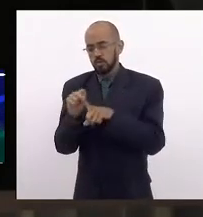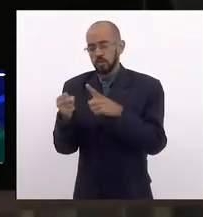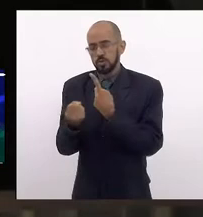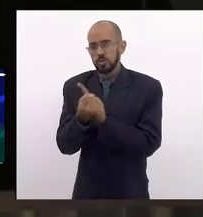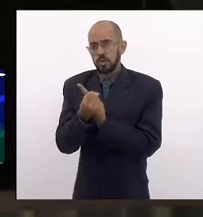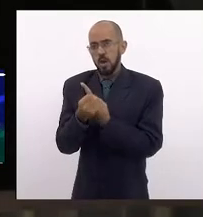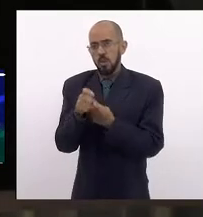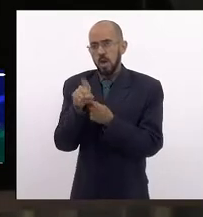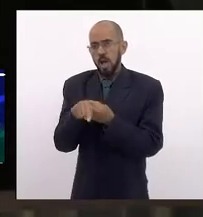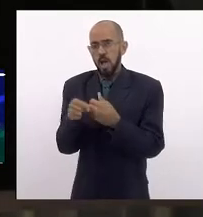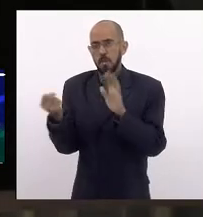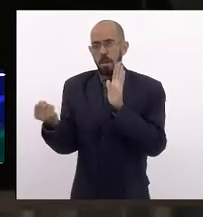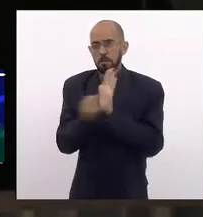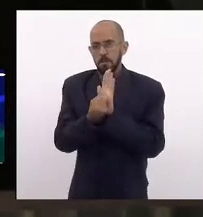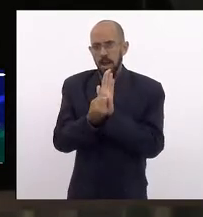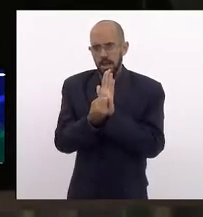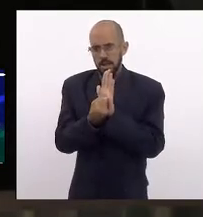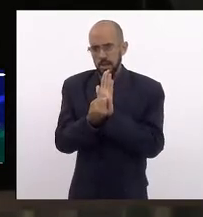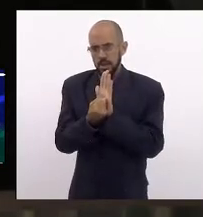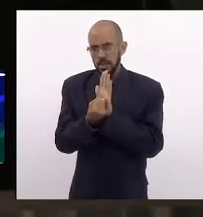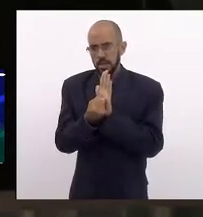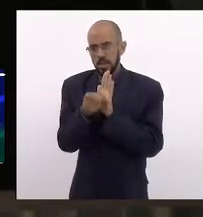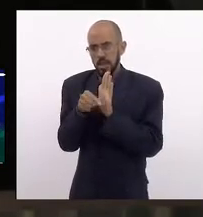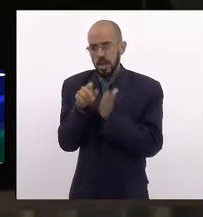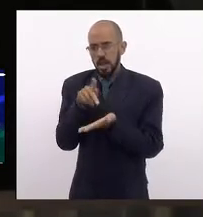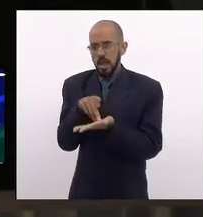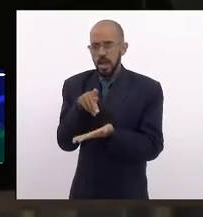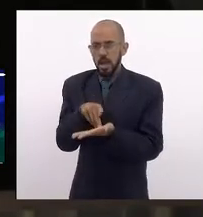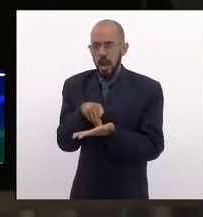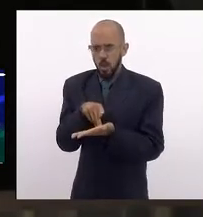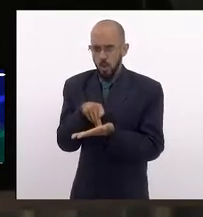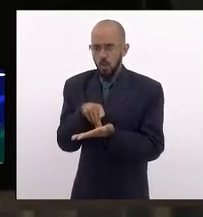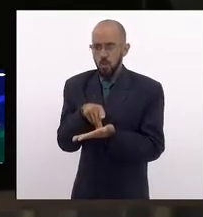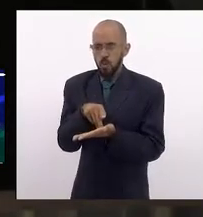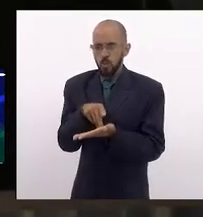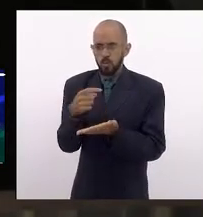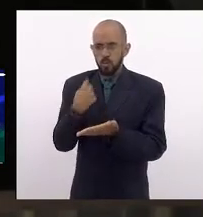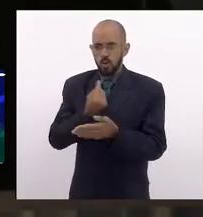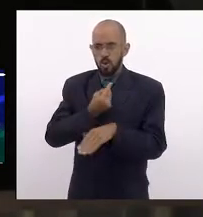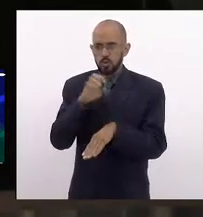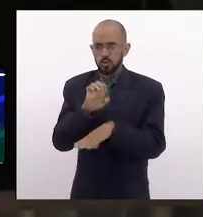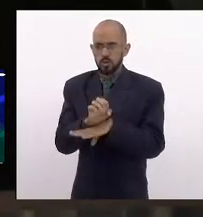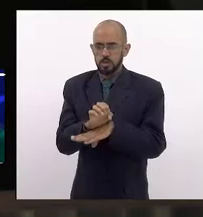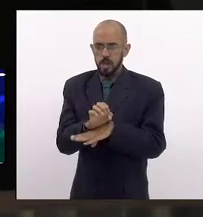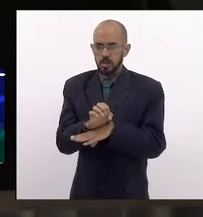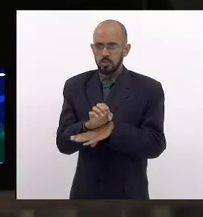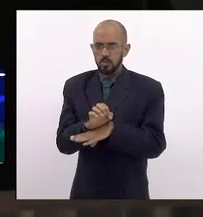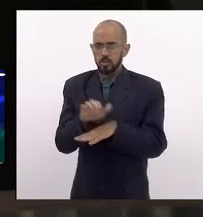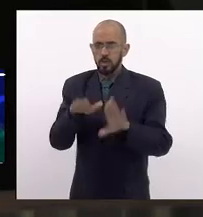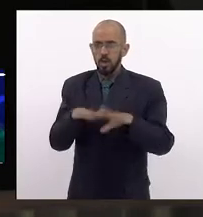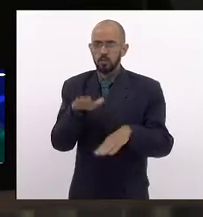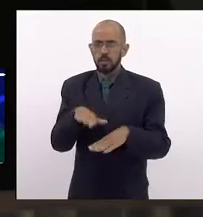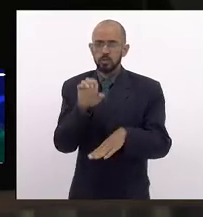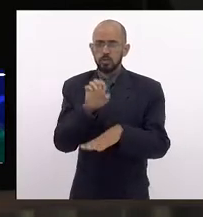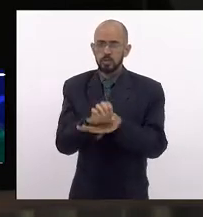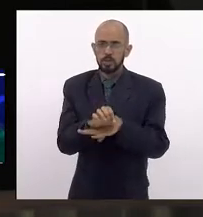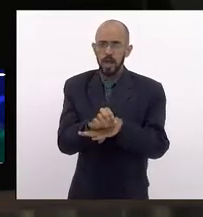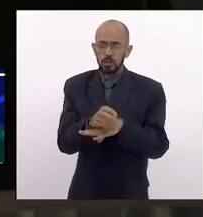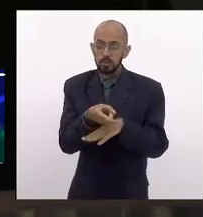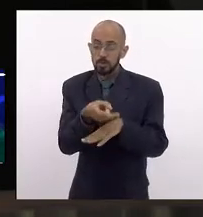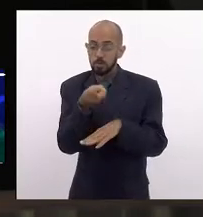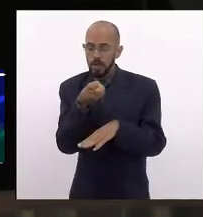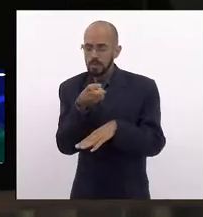é um Marco é a realidade do nosso Estado o estado tá é de maior percepção